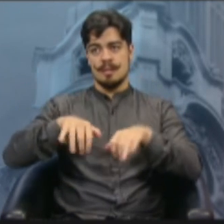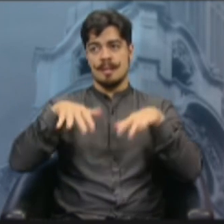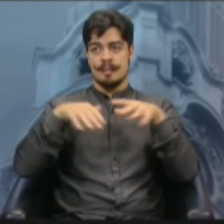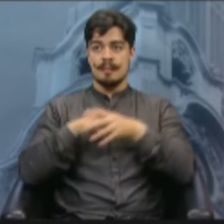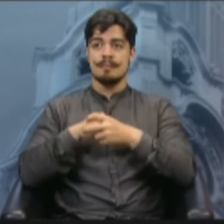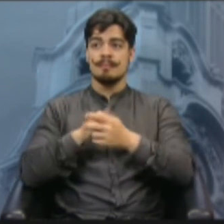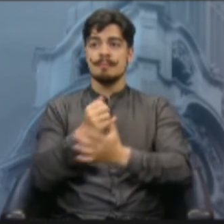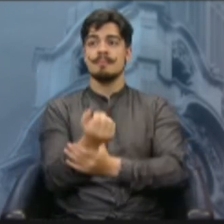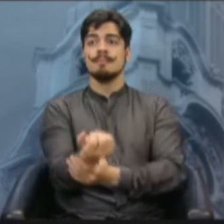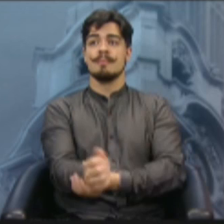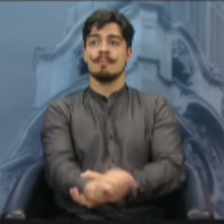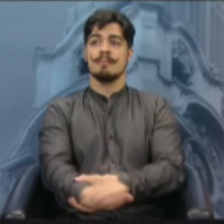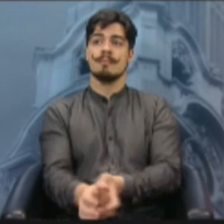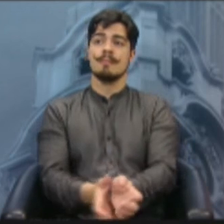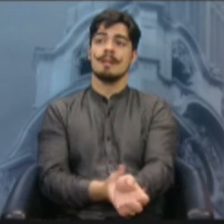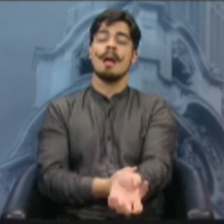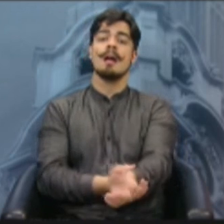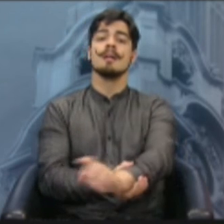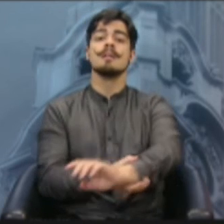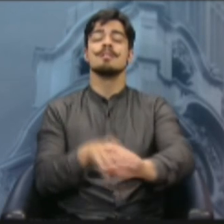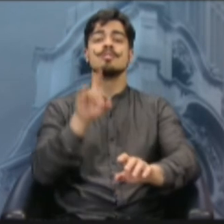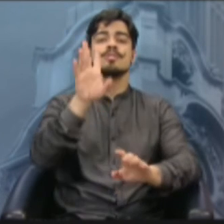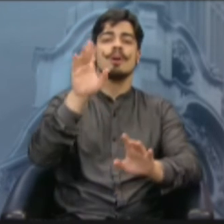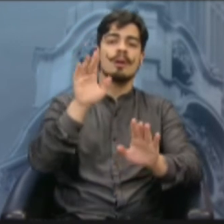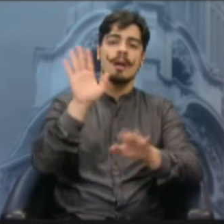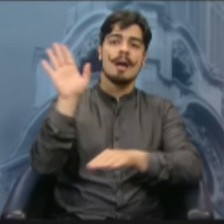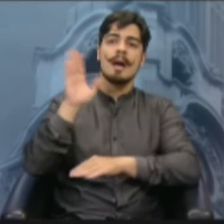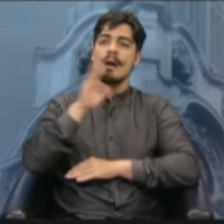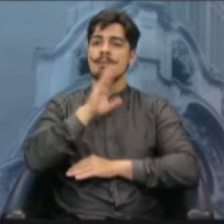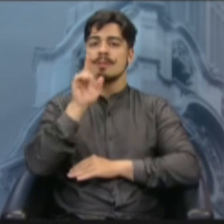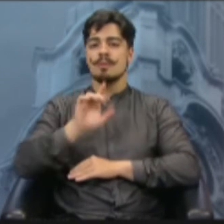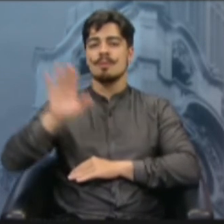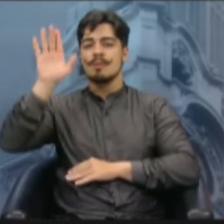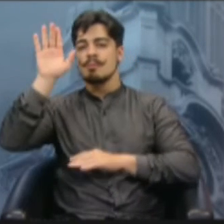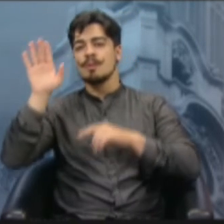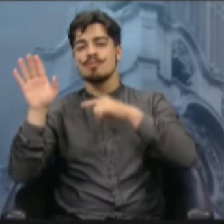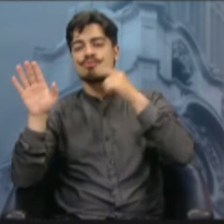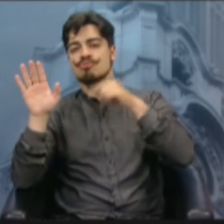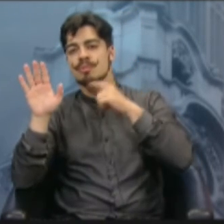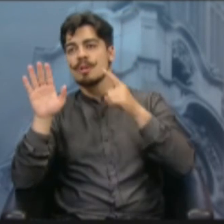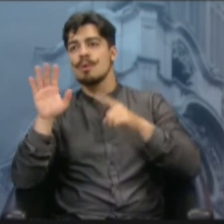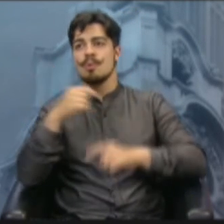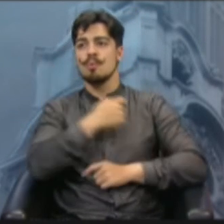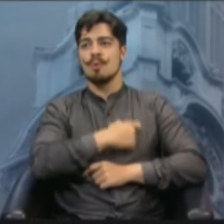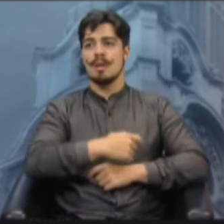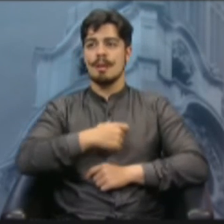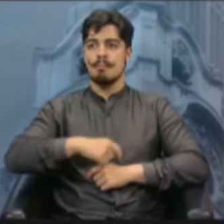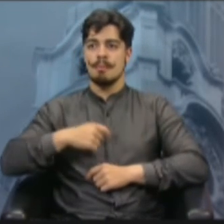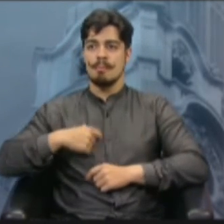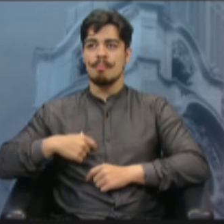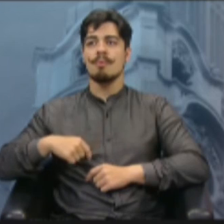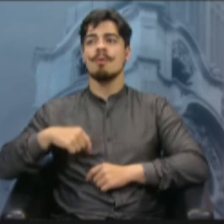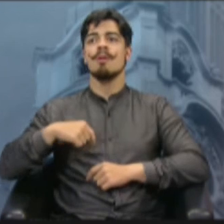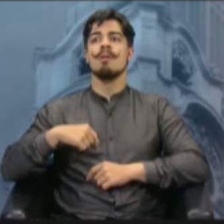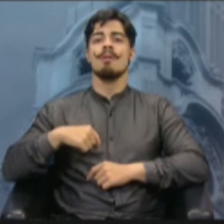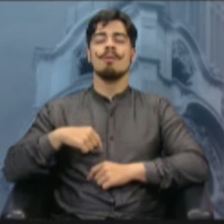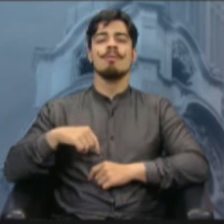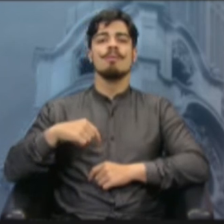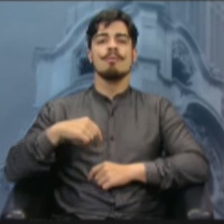Vereador presidente, só uma Isso. dúvida. Opa. Só uma dúvida. O Grêmio Futebol Porto Alegrense foi oficialmente convidado para